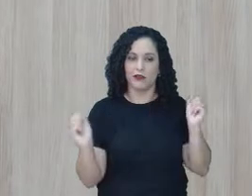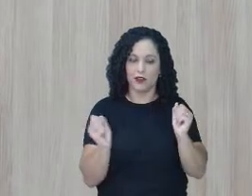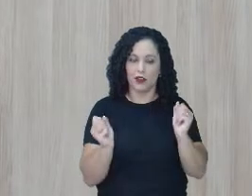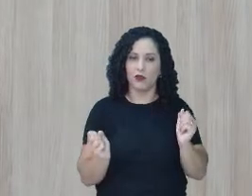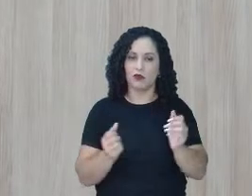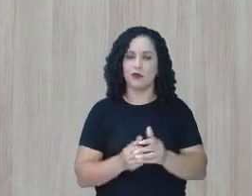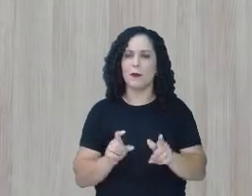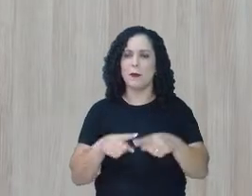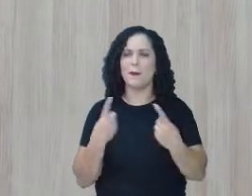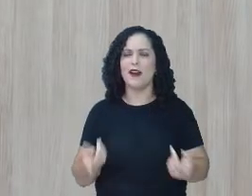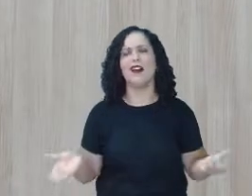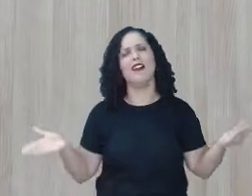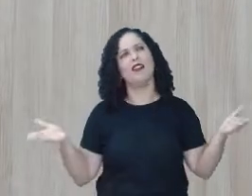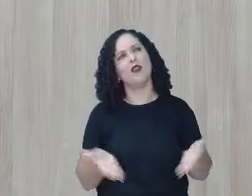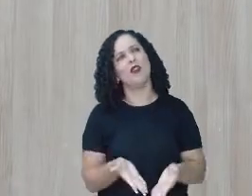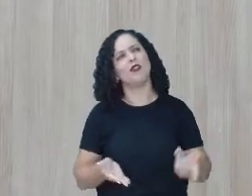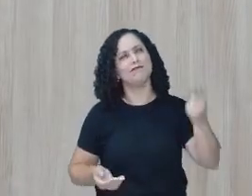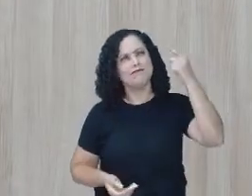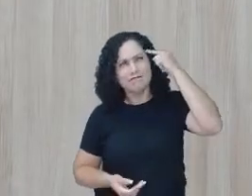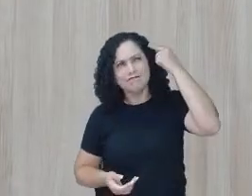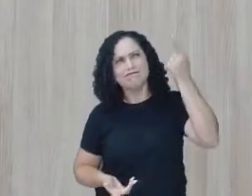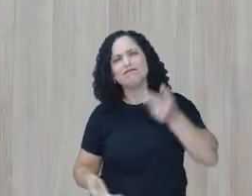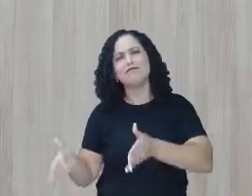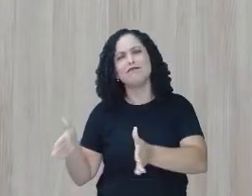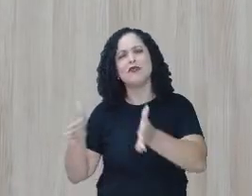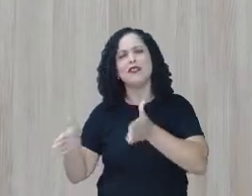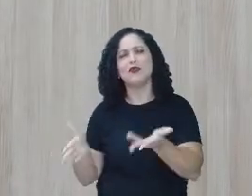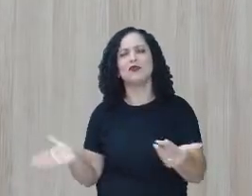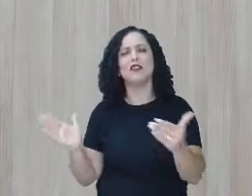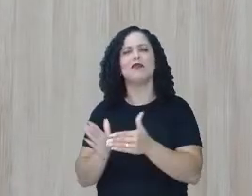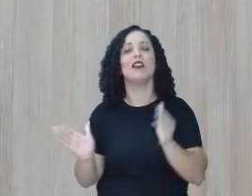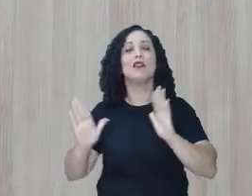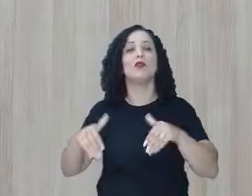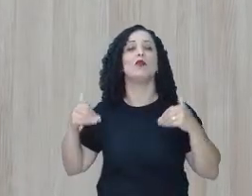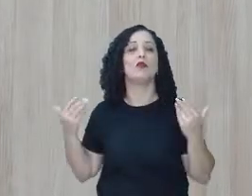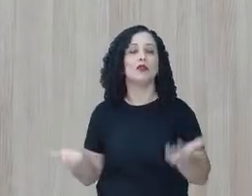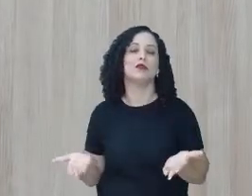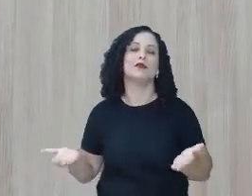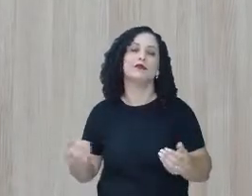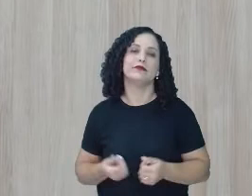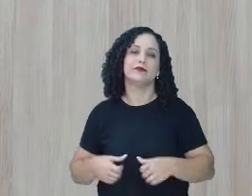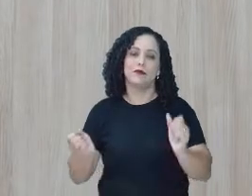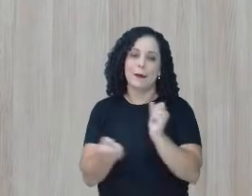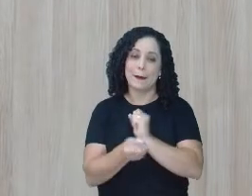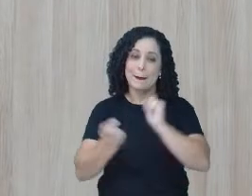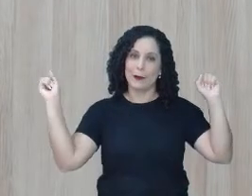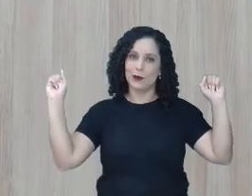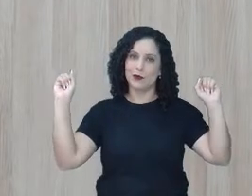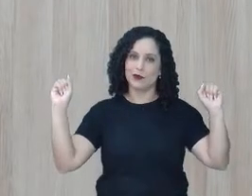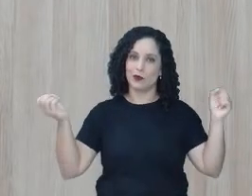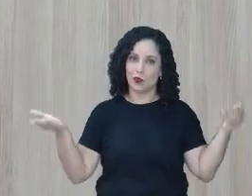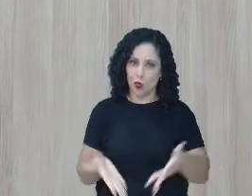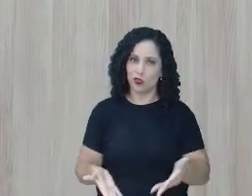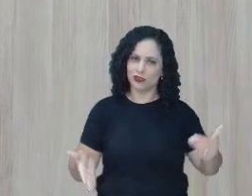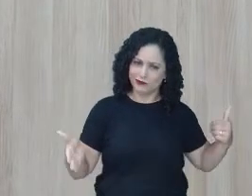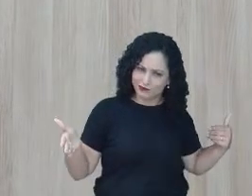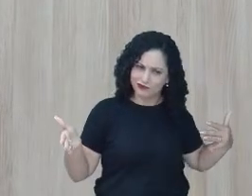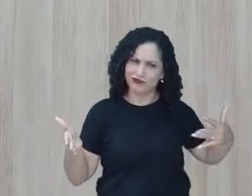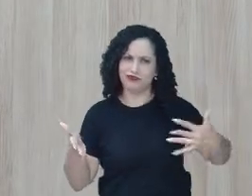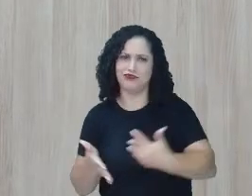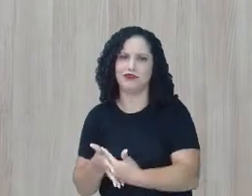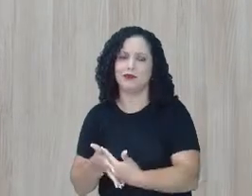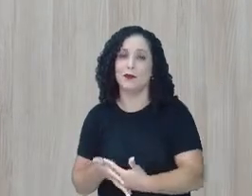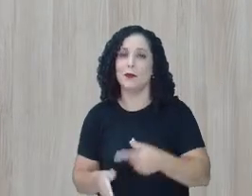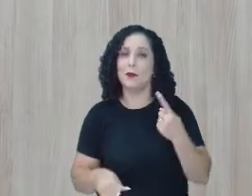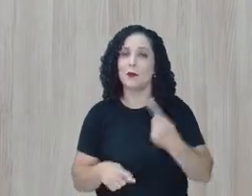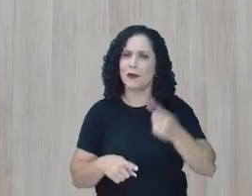pergunta assim, mas até quando vai esse período? Eu diria para vocês o seguinte, quando a gente fala de pós-abolição, nós estamos falando até hoje. Por que eu digo até hoje? Porque,